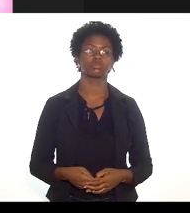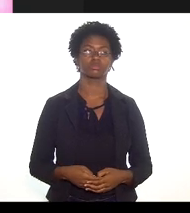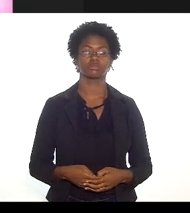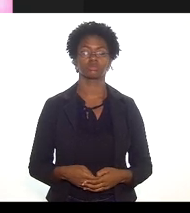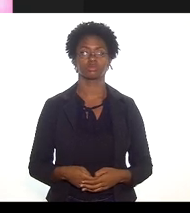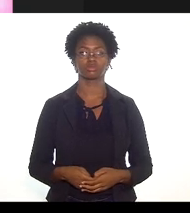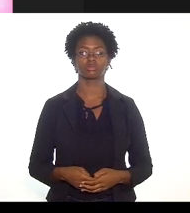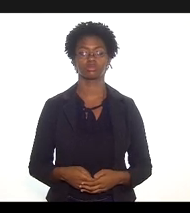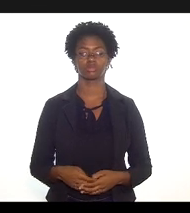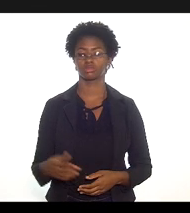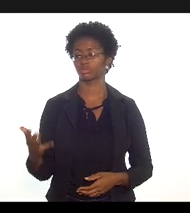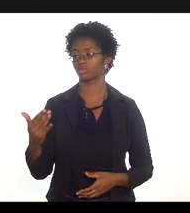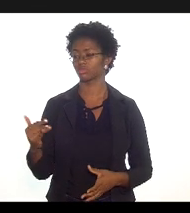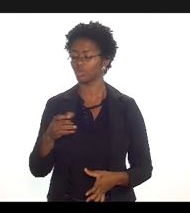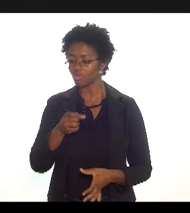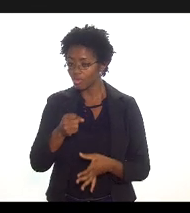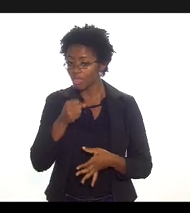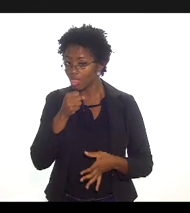Vou chegar mais perto do microfone.